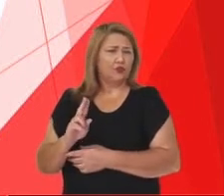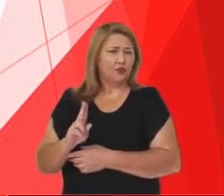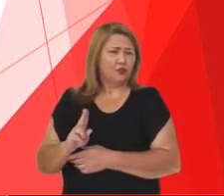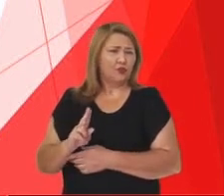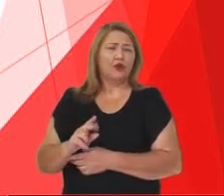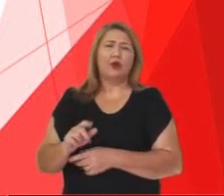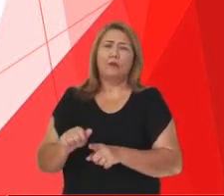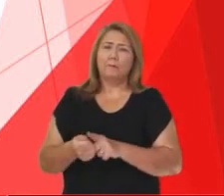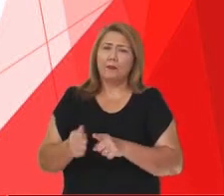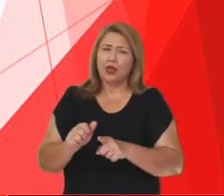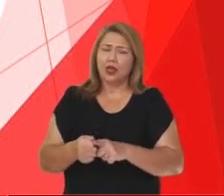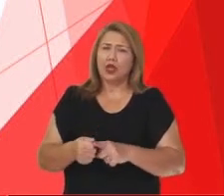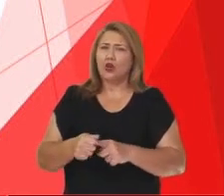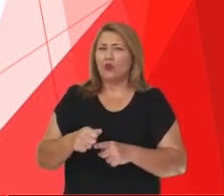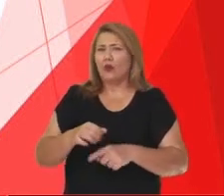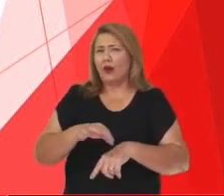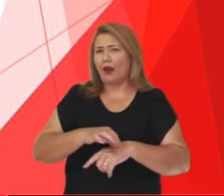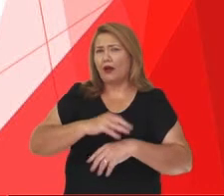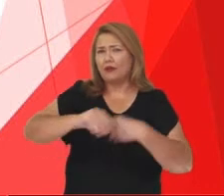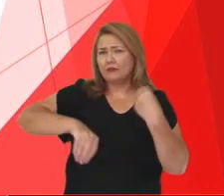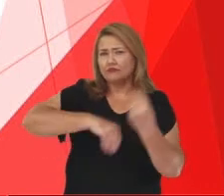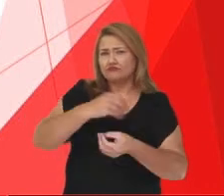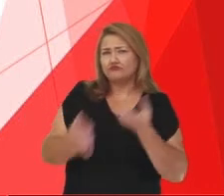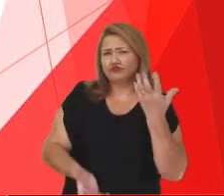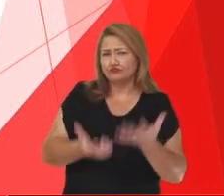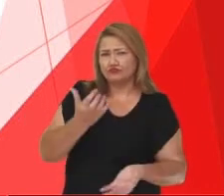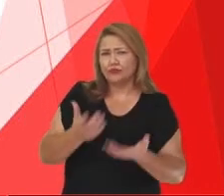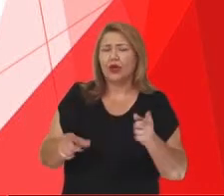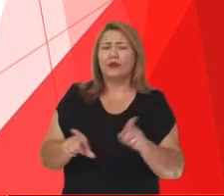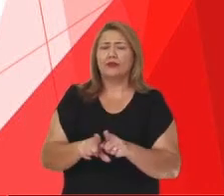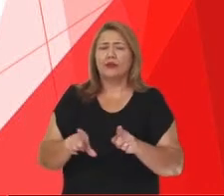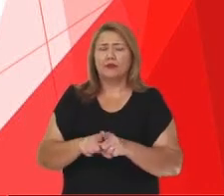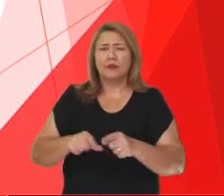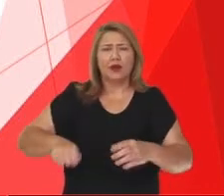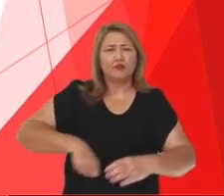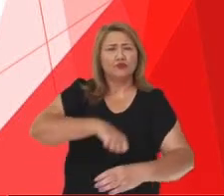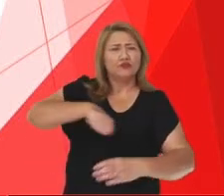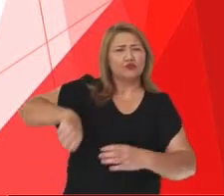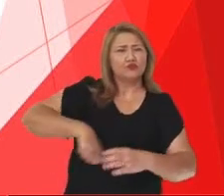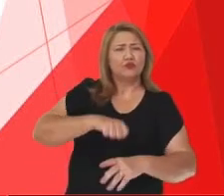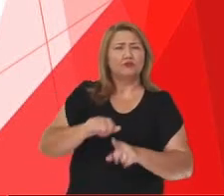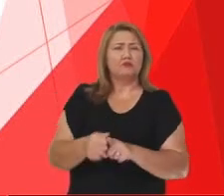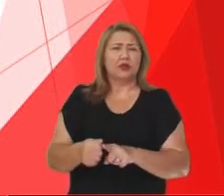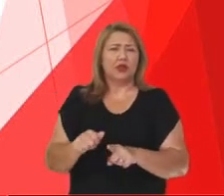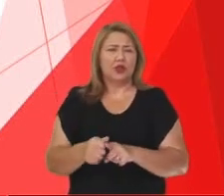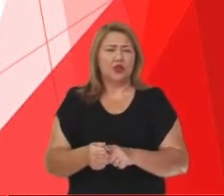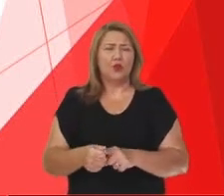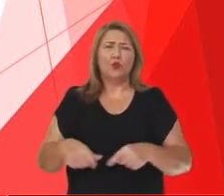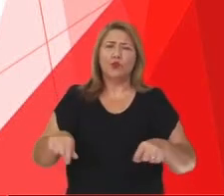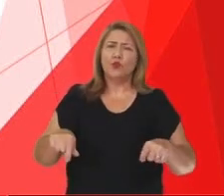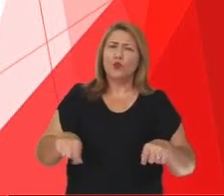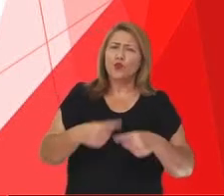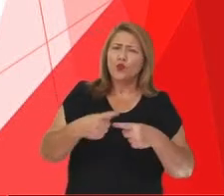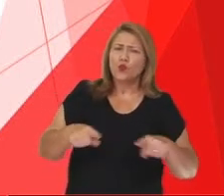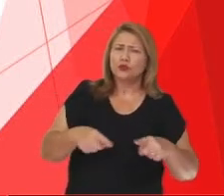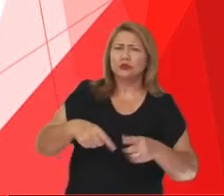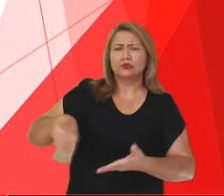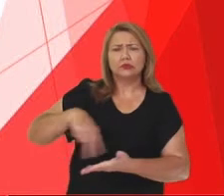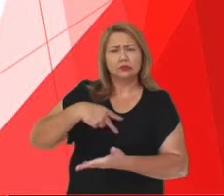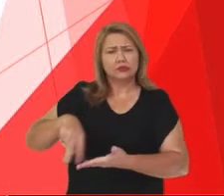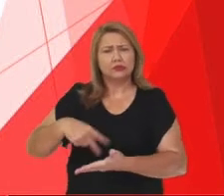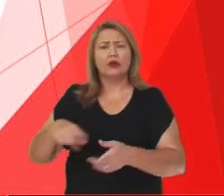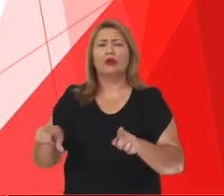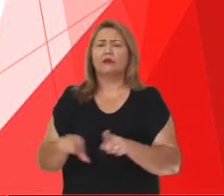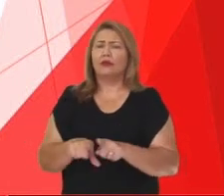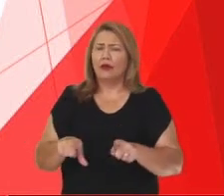esquecer daquele velho óleo de dendê, né? Na música e na dança, a expressão desses povos se